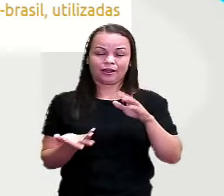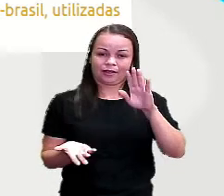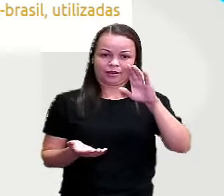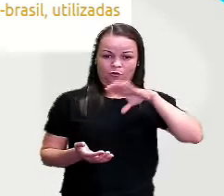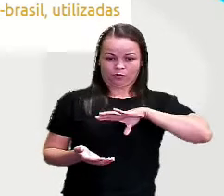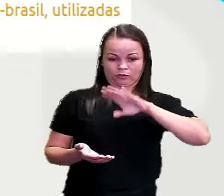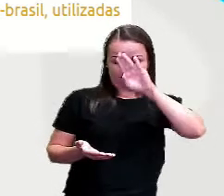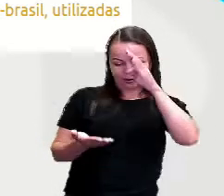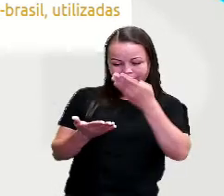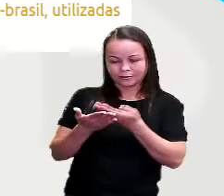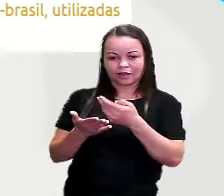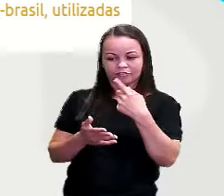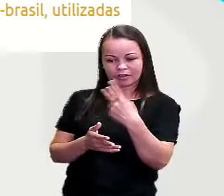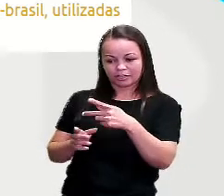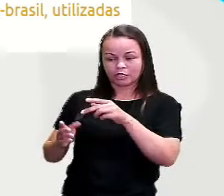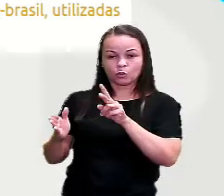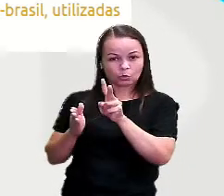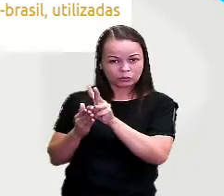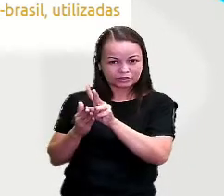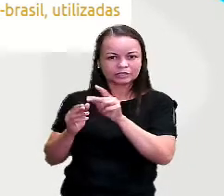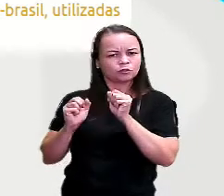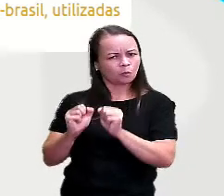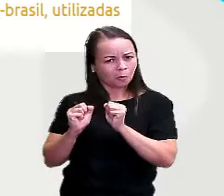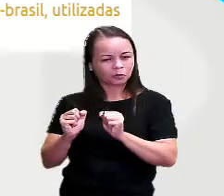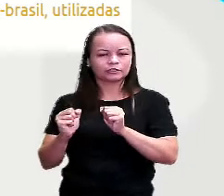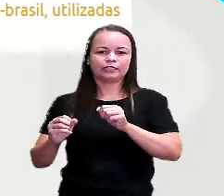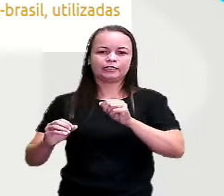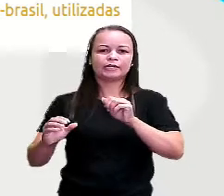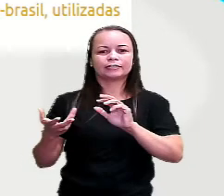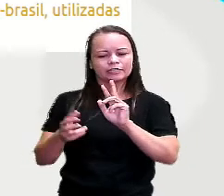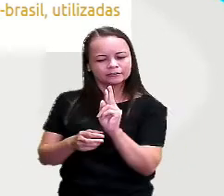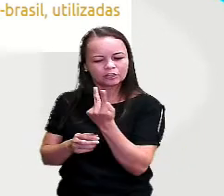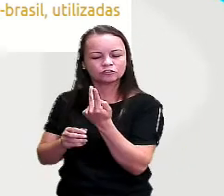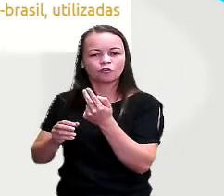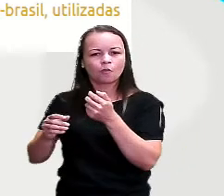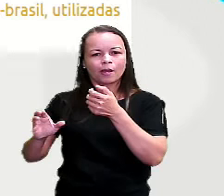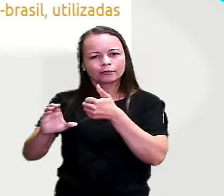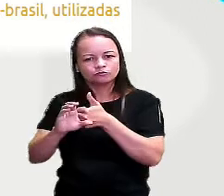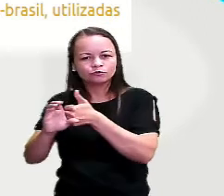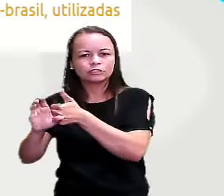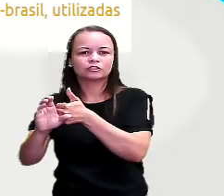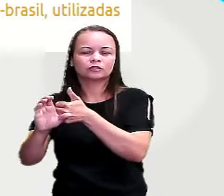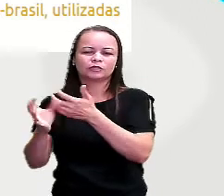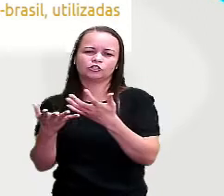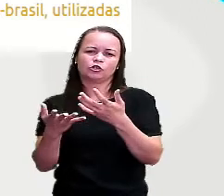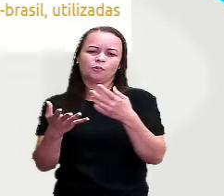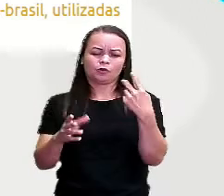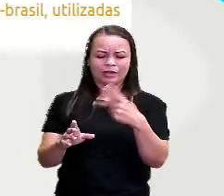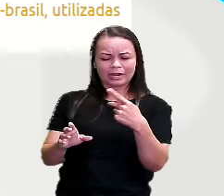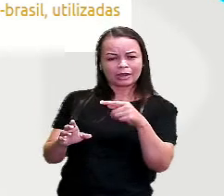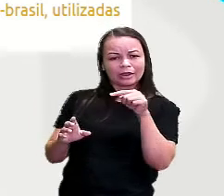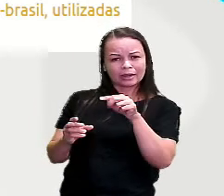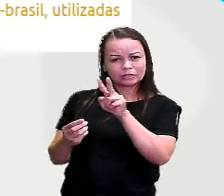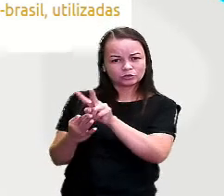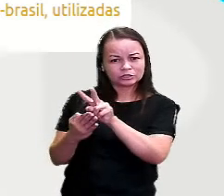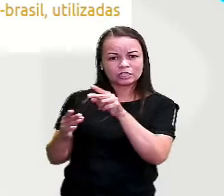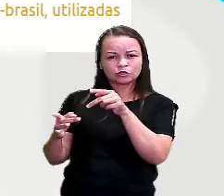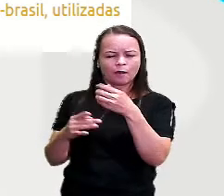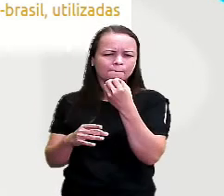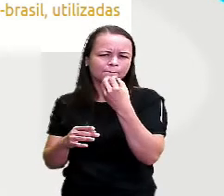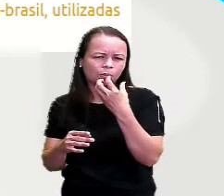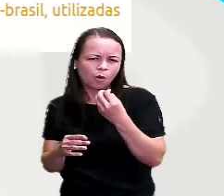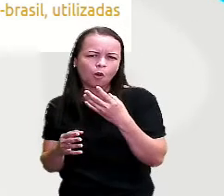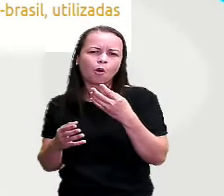cristianismo era a religião dos portugueses. Então eles acreditavam que pelos índios ser bons, ser puros, eles iam